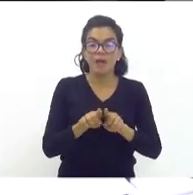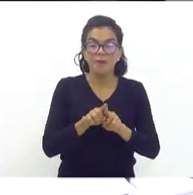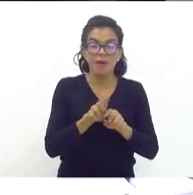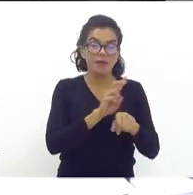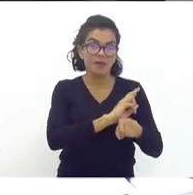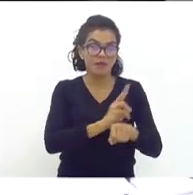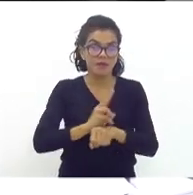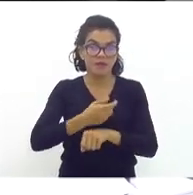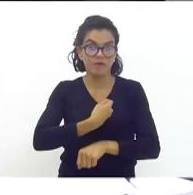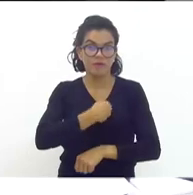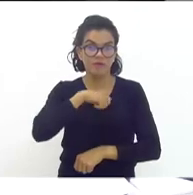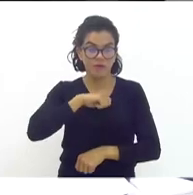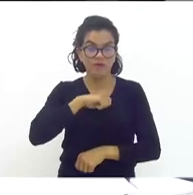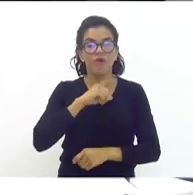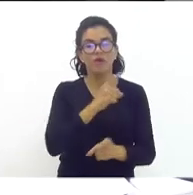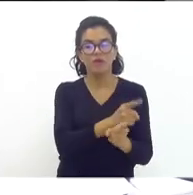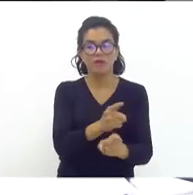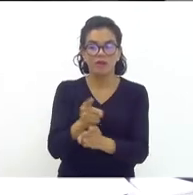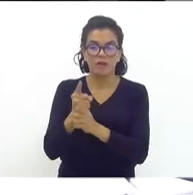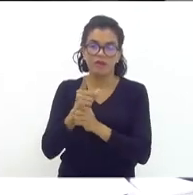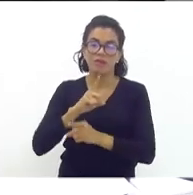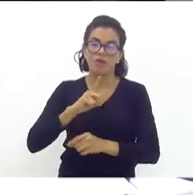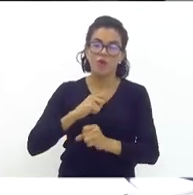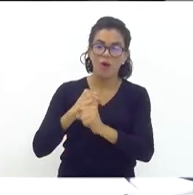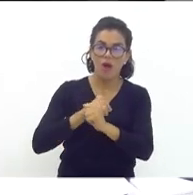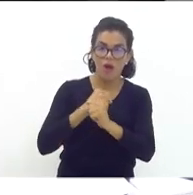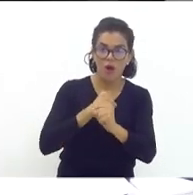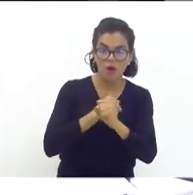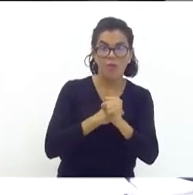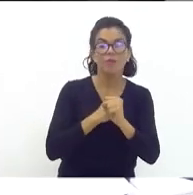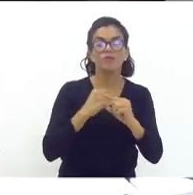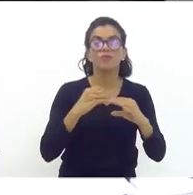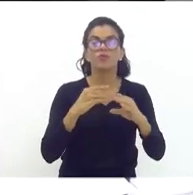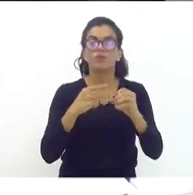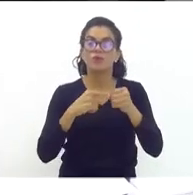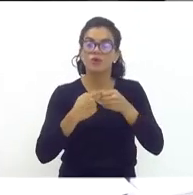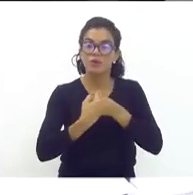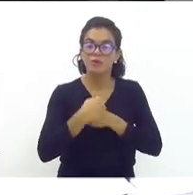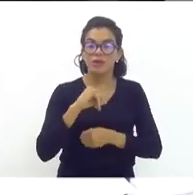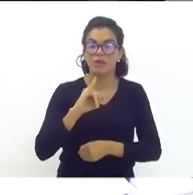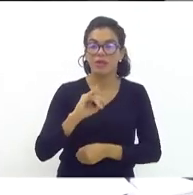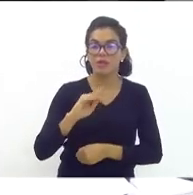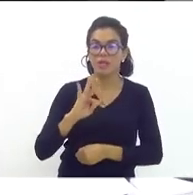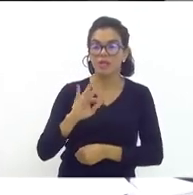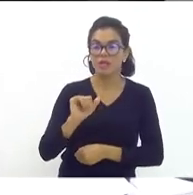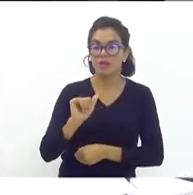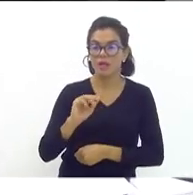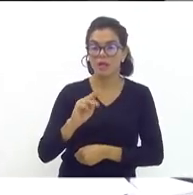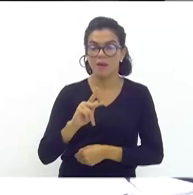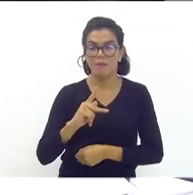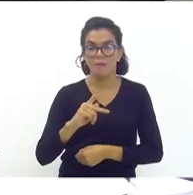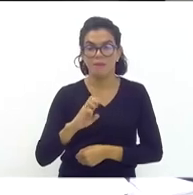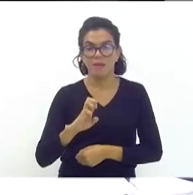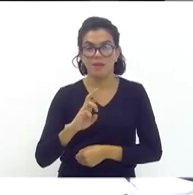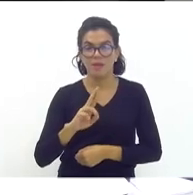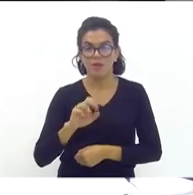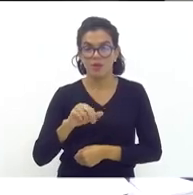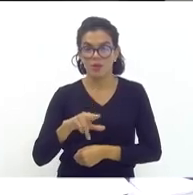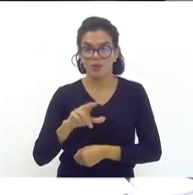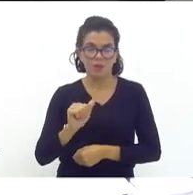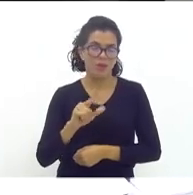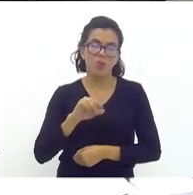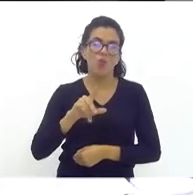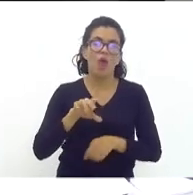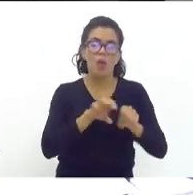ou serviços centros realizados foi identificado que eles tinham uma obra no município de Itaperuna poucas Odonto virtual não era uma obra estruturado não era um duto de